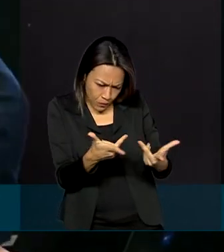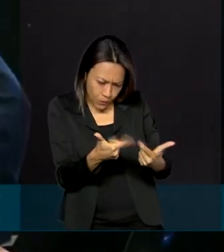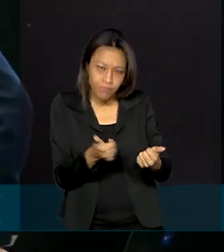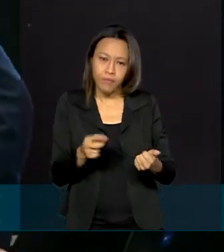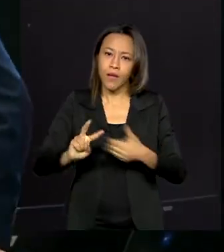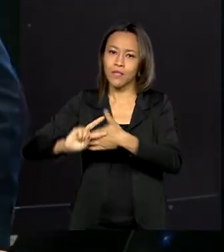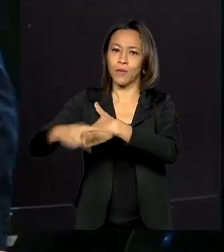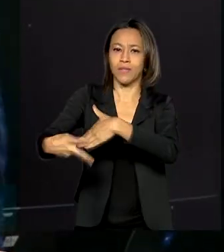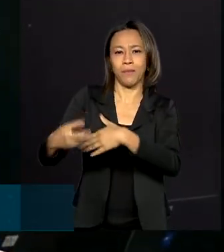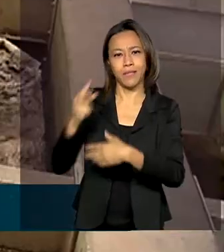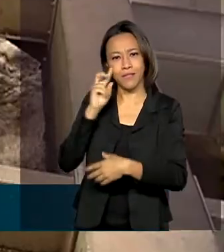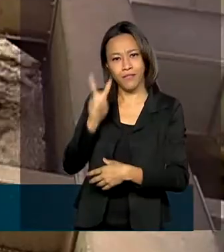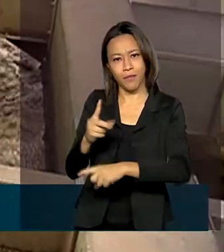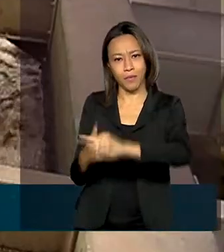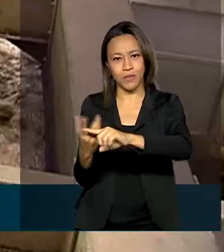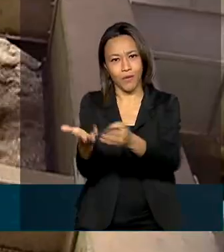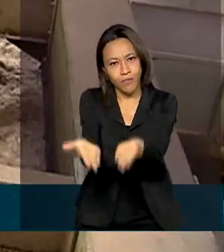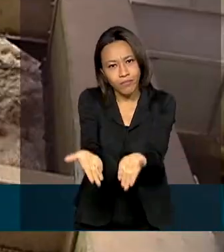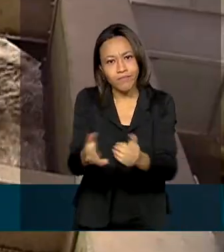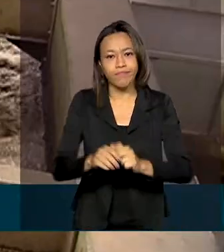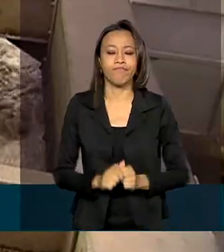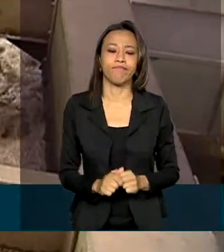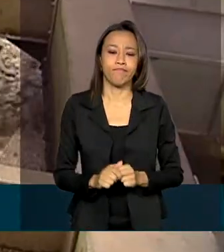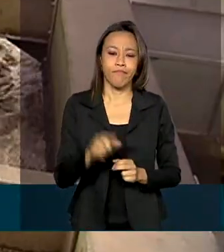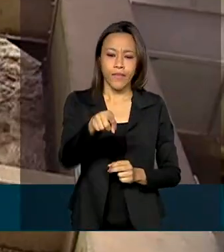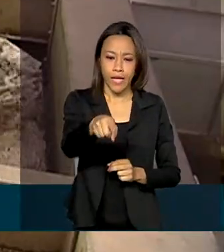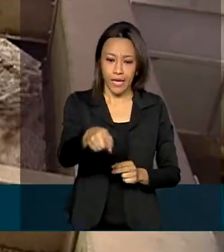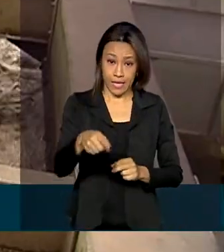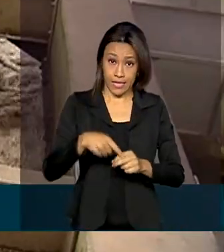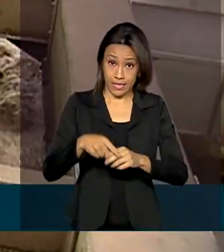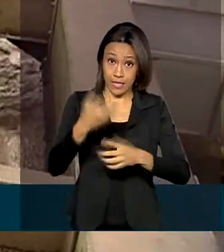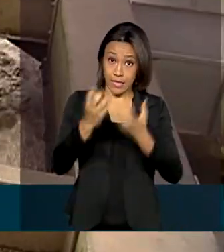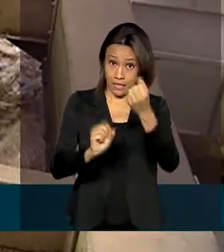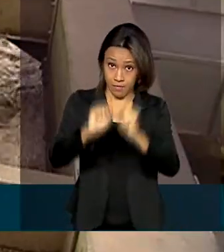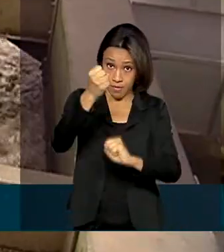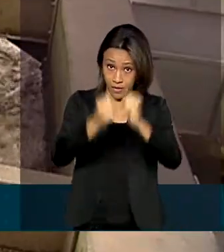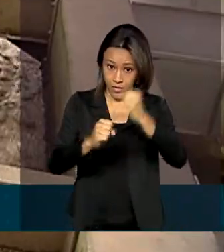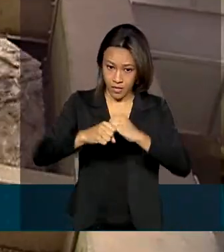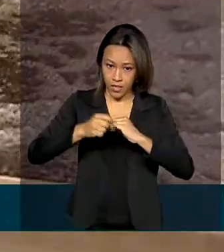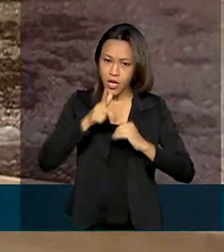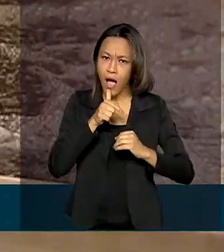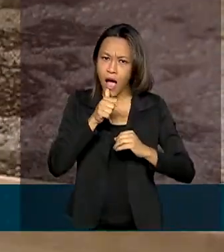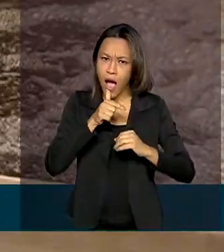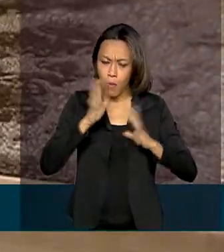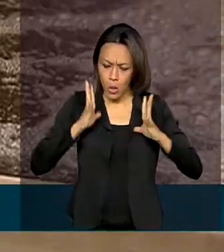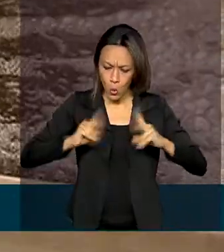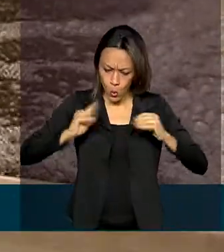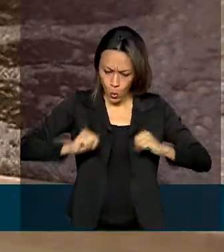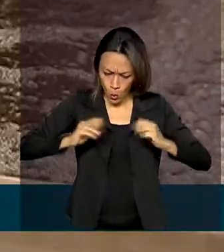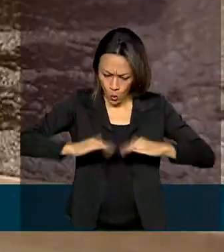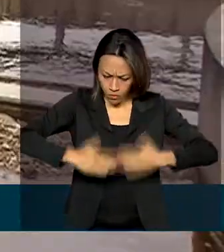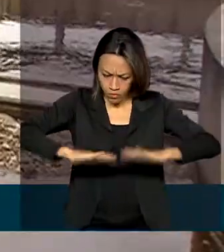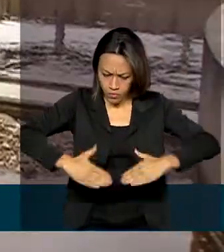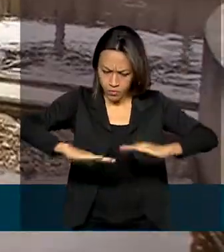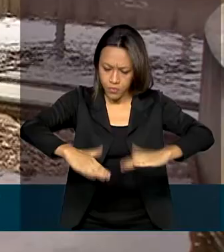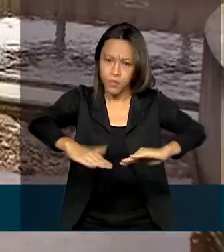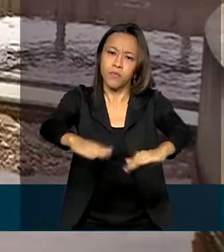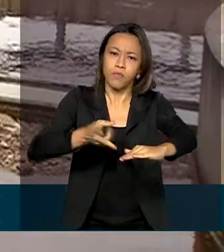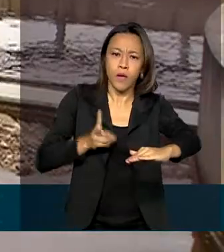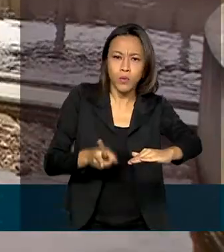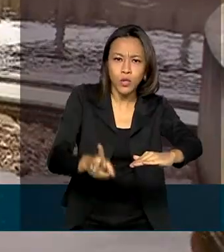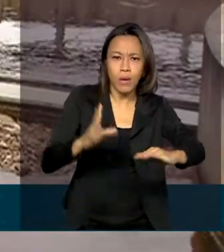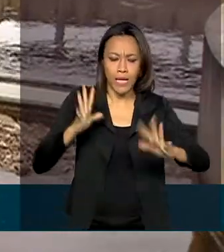gera esse resultado que nós vimos. A companhia de saneamento de Alagoas vai continuar realizando a captação, o